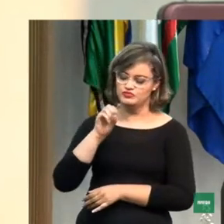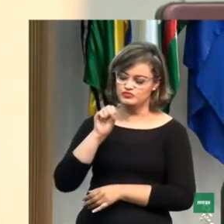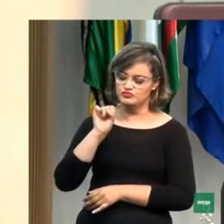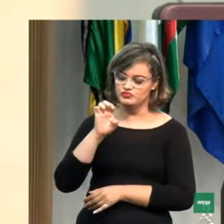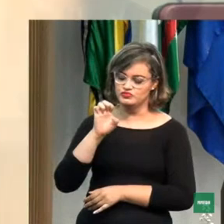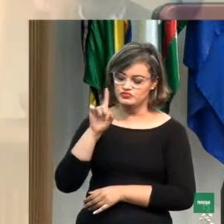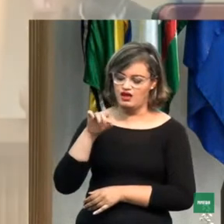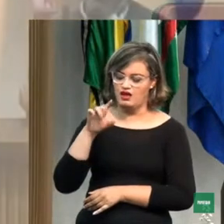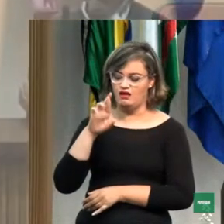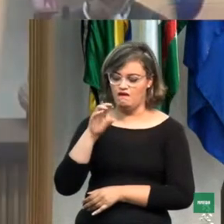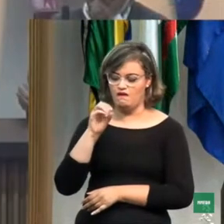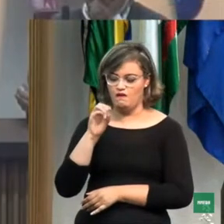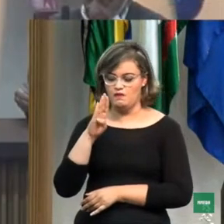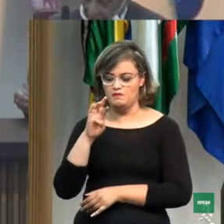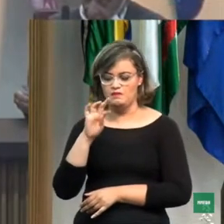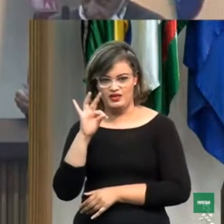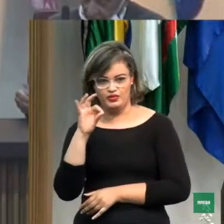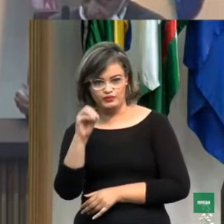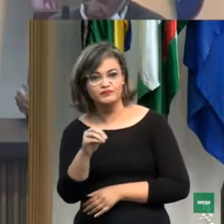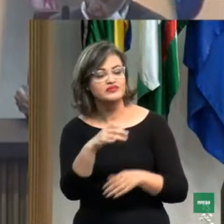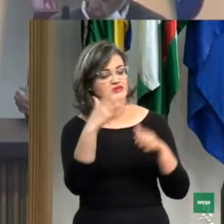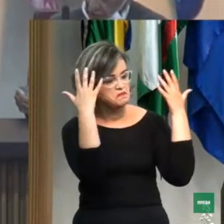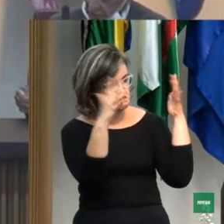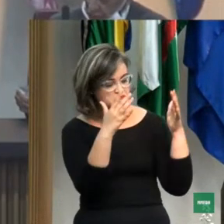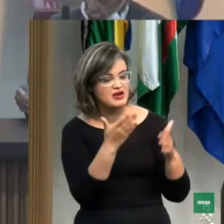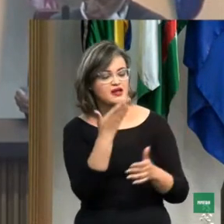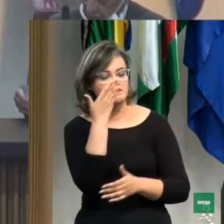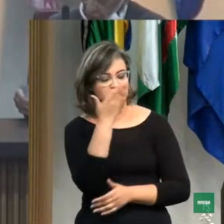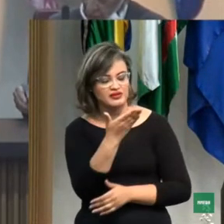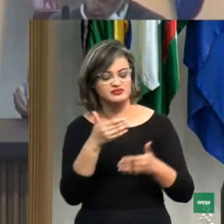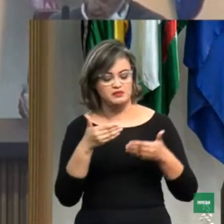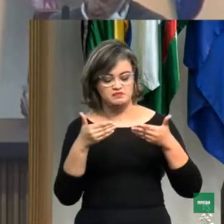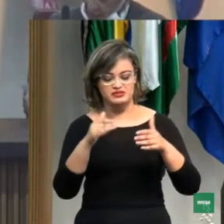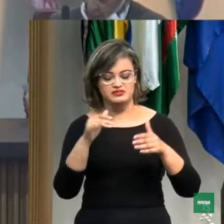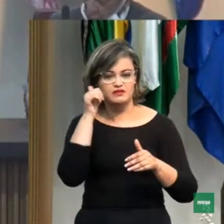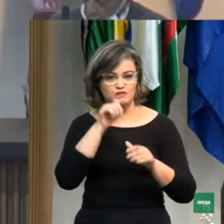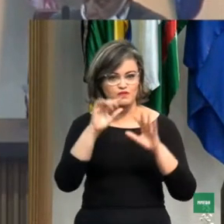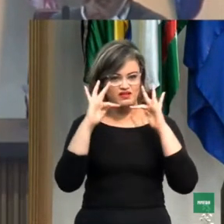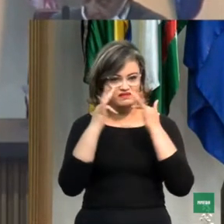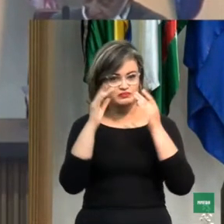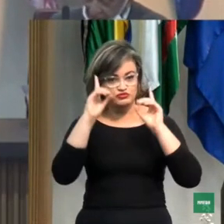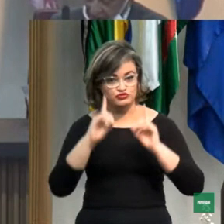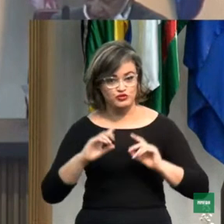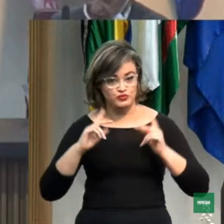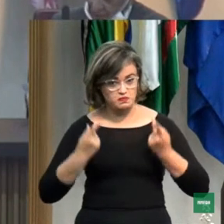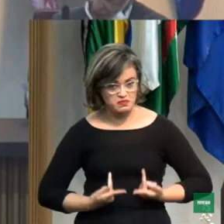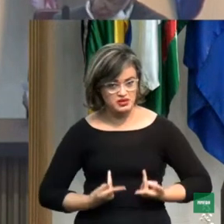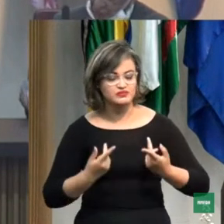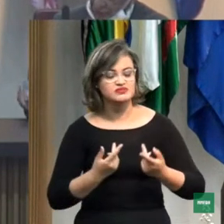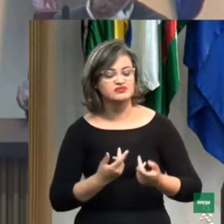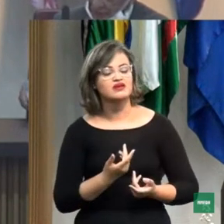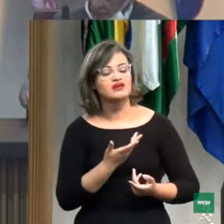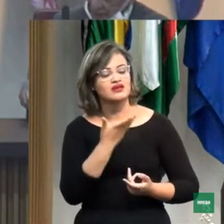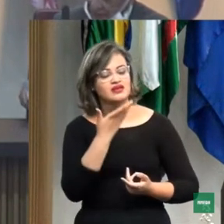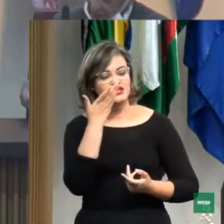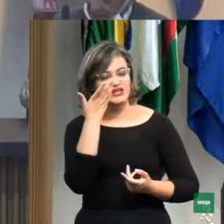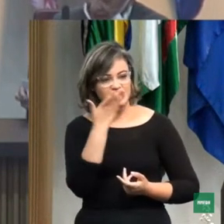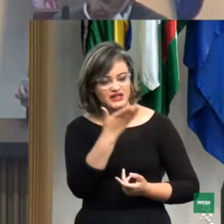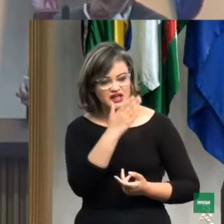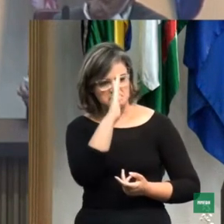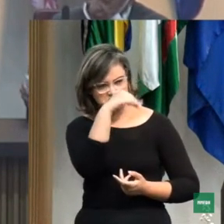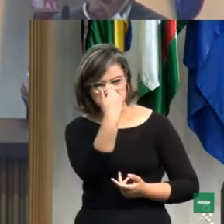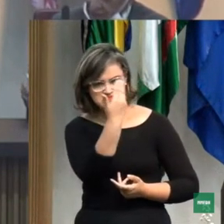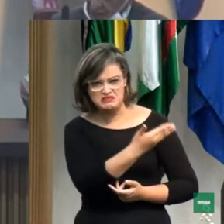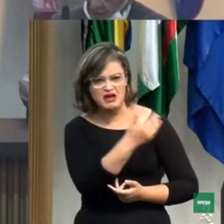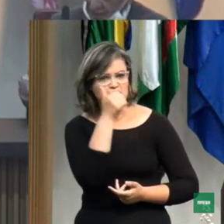os parabéns ao Ministério da Mulher, da Família e dos Direitos Humanos, na pessoa da excelentíssima senhora ministra